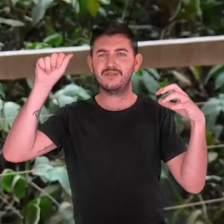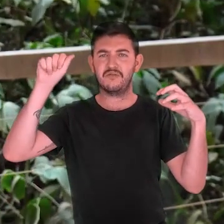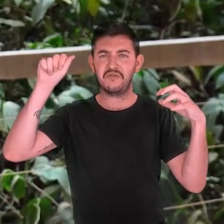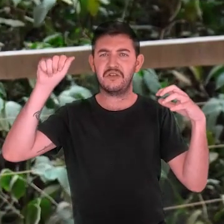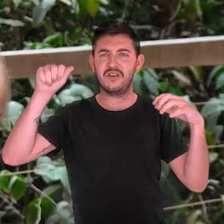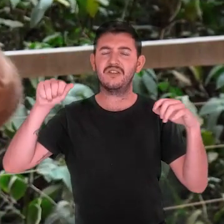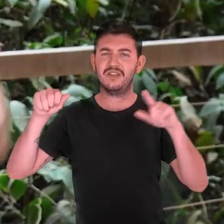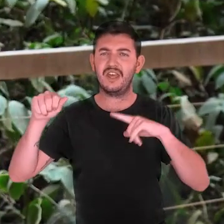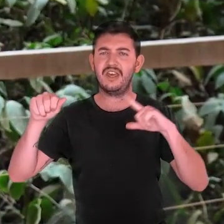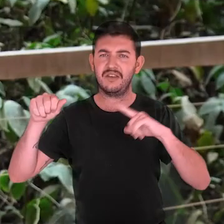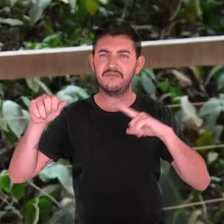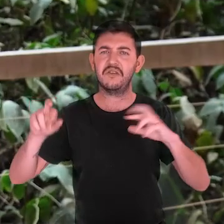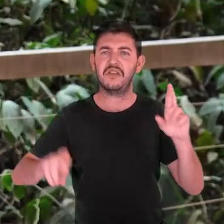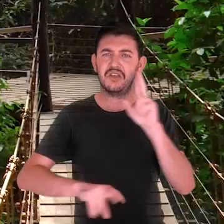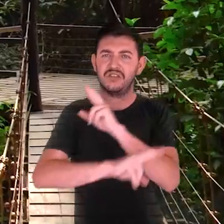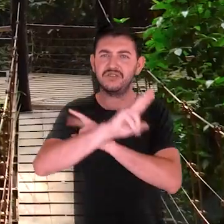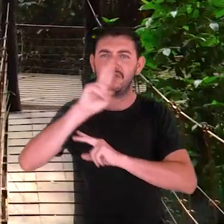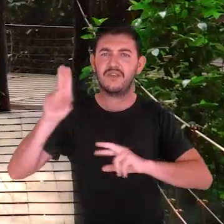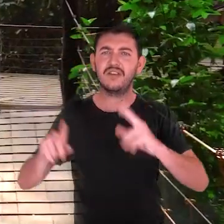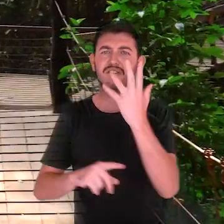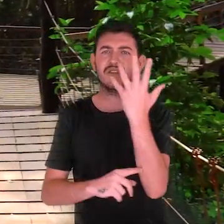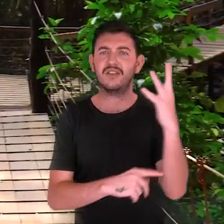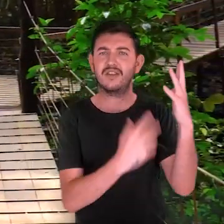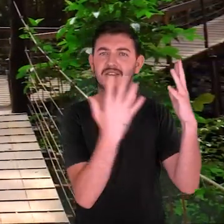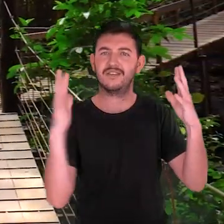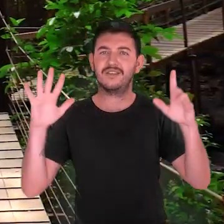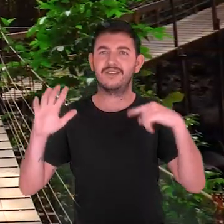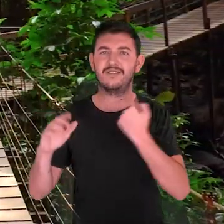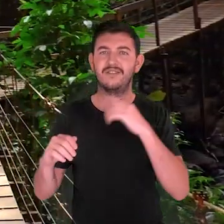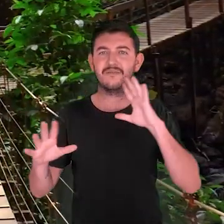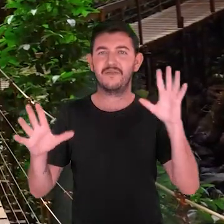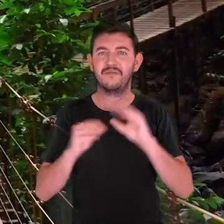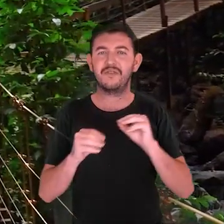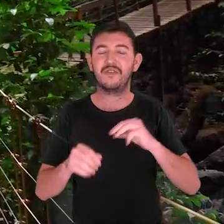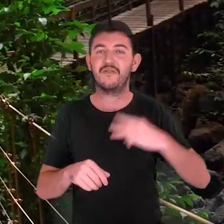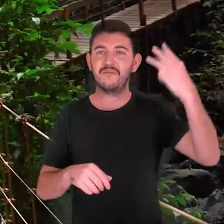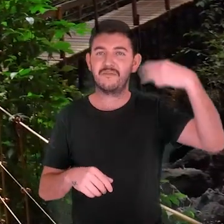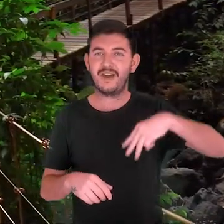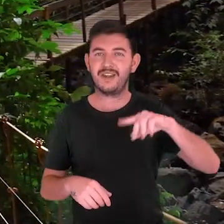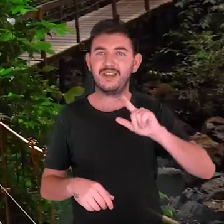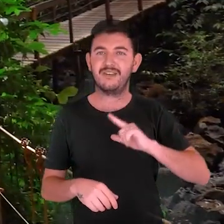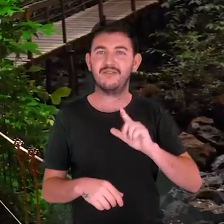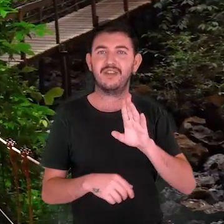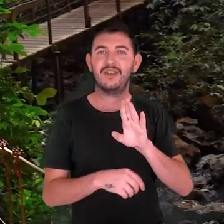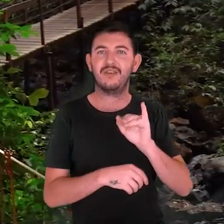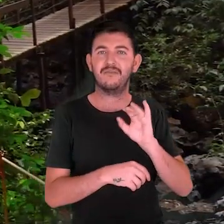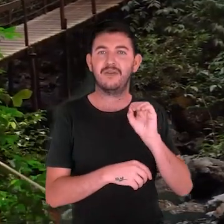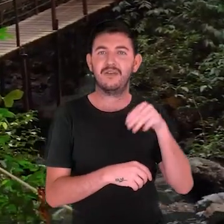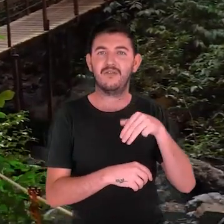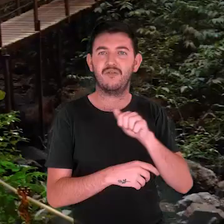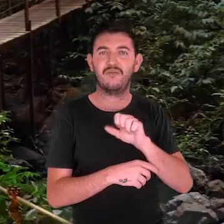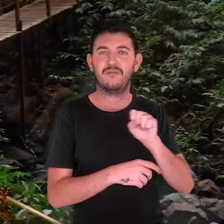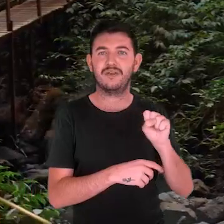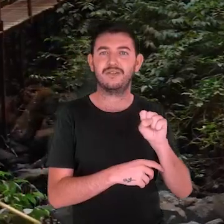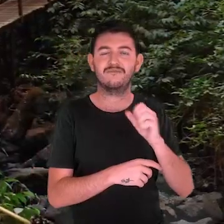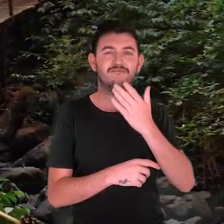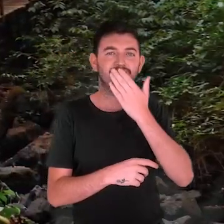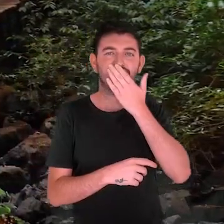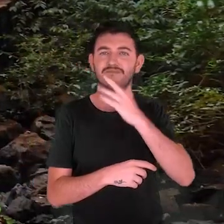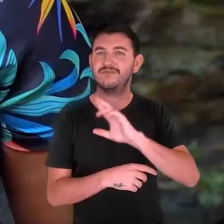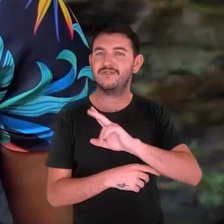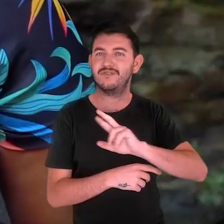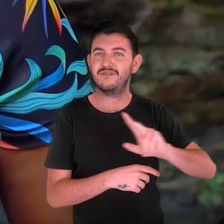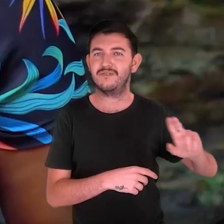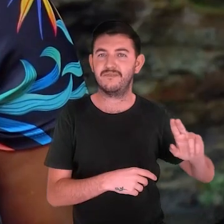entrar num clima assim meio amazônico, né? Então, assim, tem essa diversidade, tendo em vista que o Maranhão está numa transição, né, desses